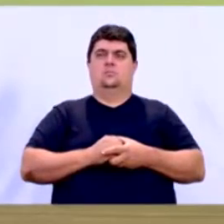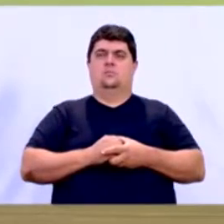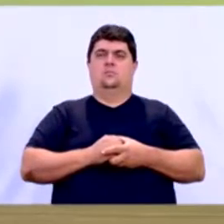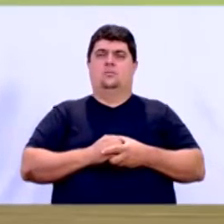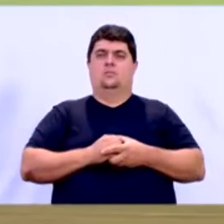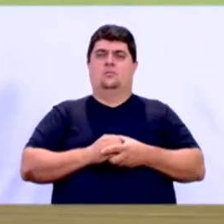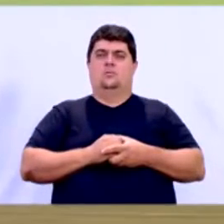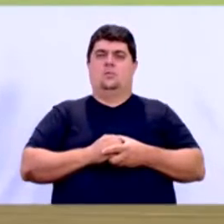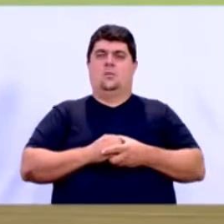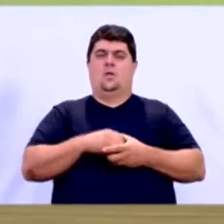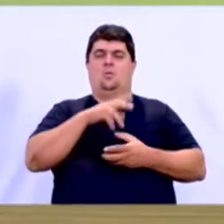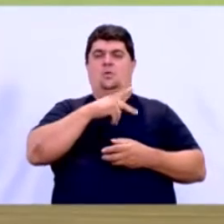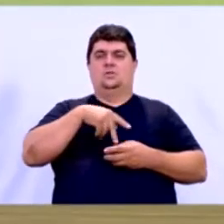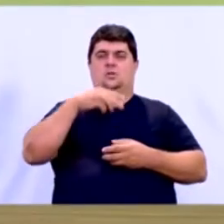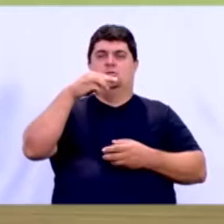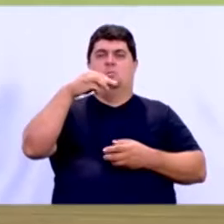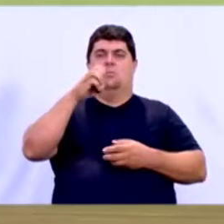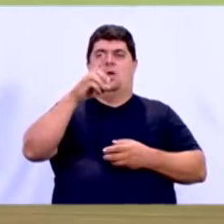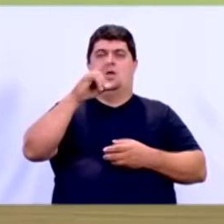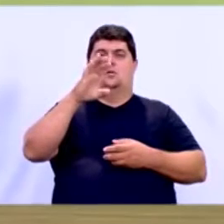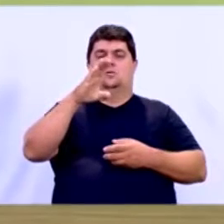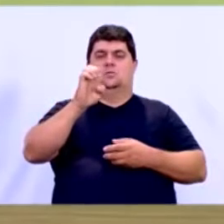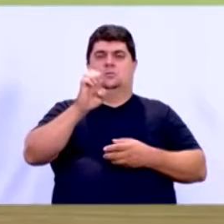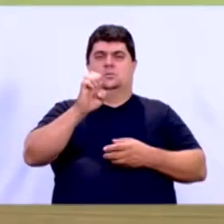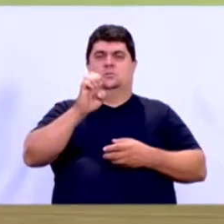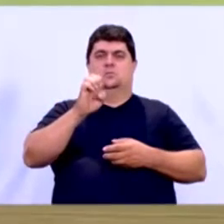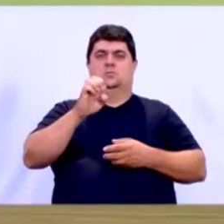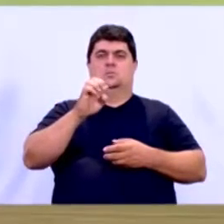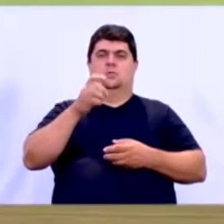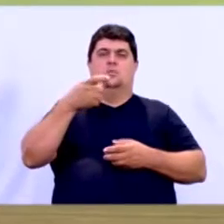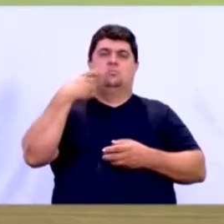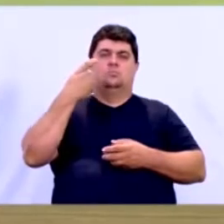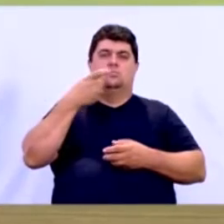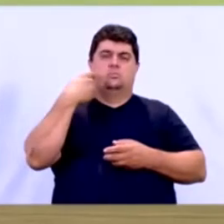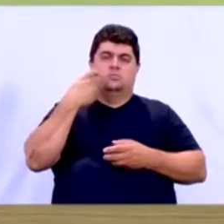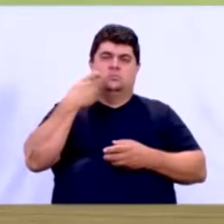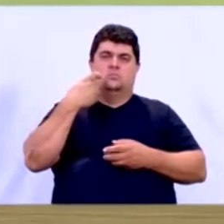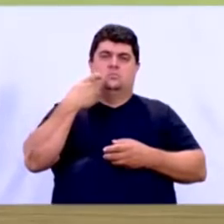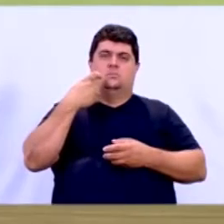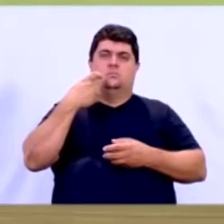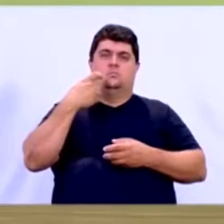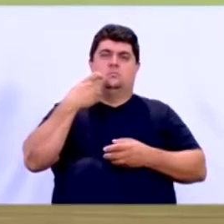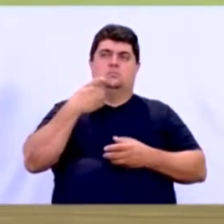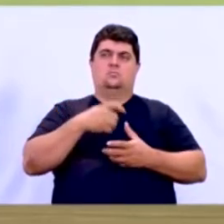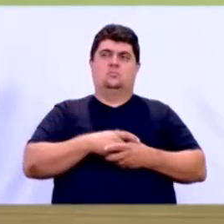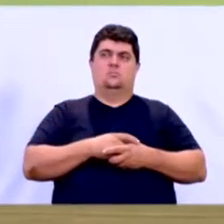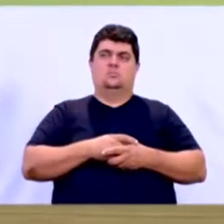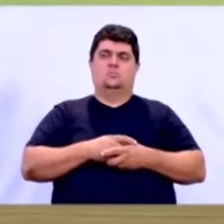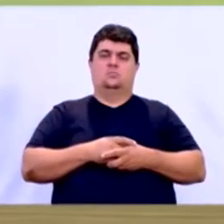da Líria em Médici, que seria técnico na área de piscicultura, a resposta